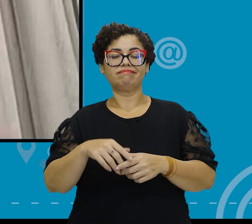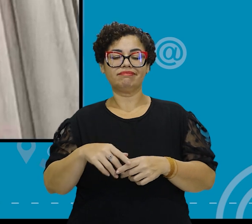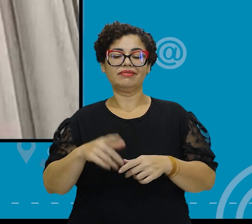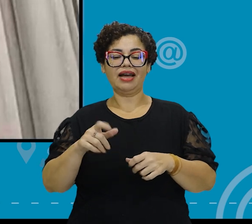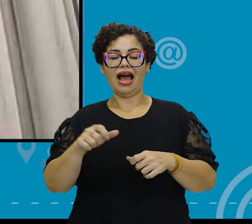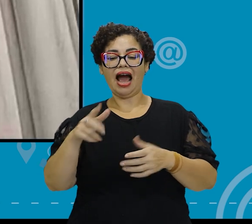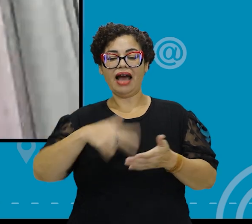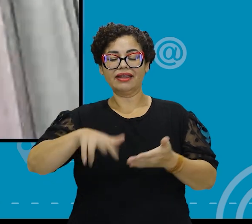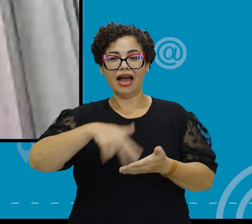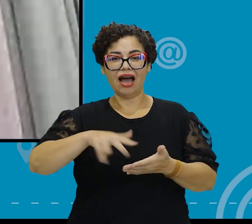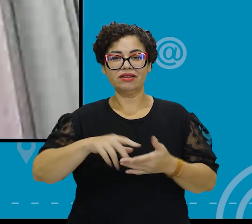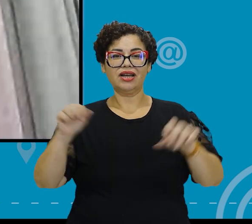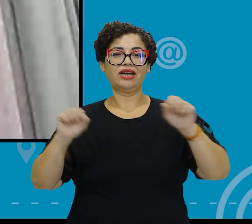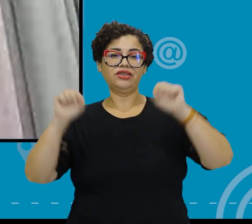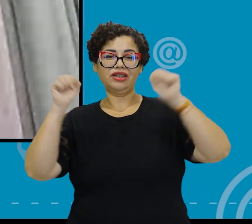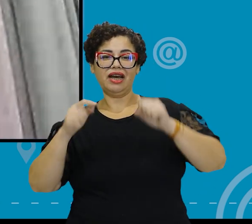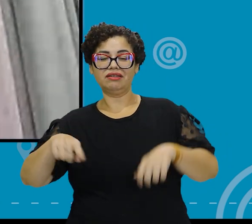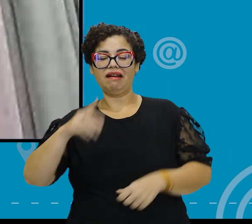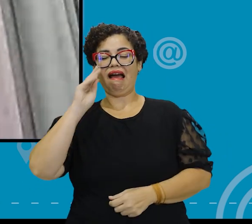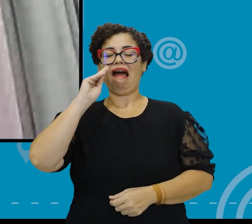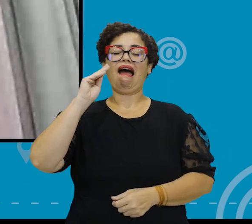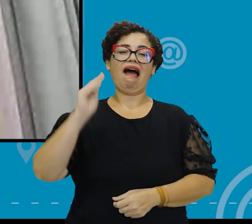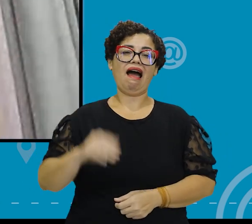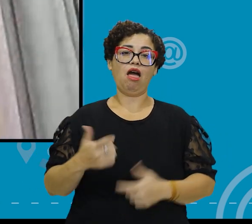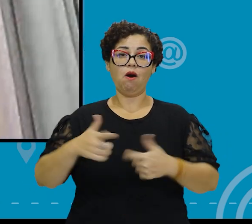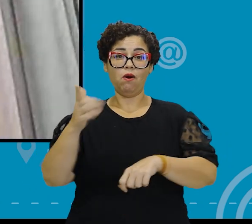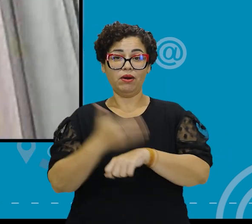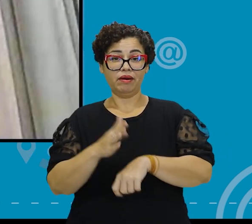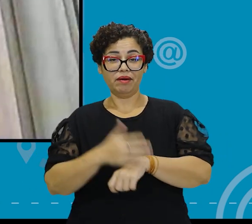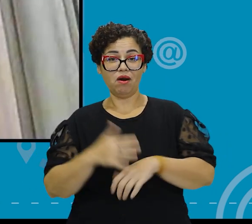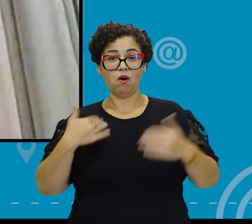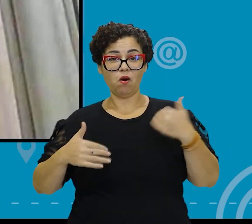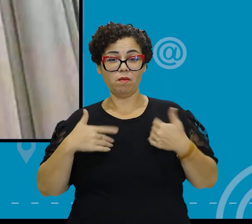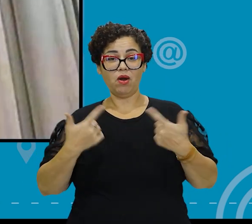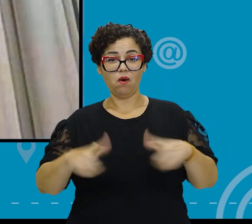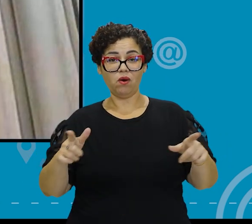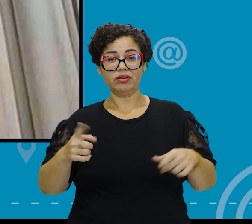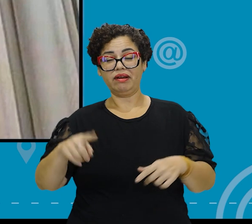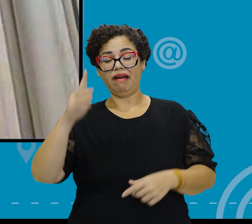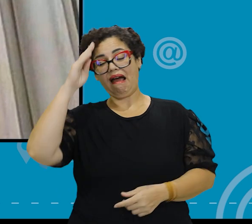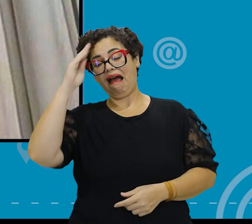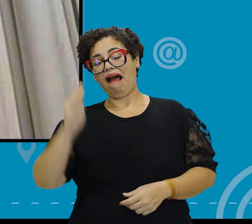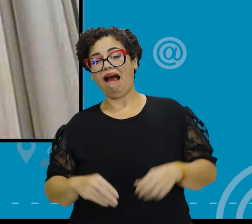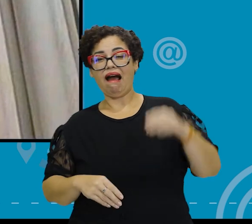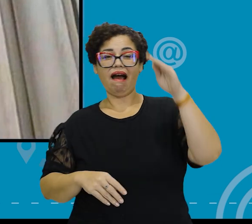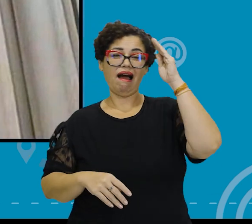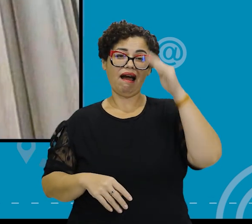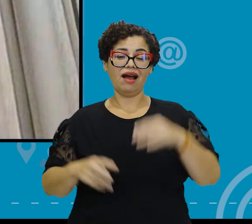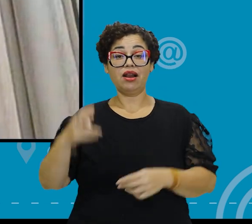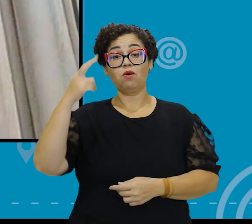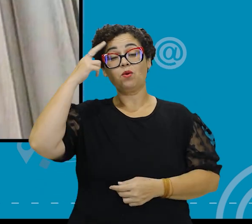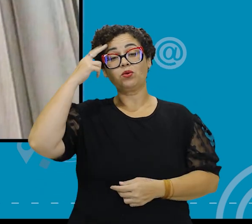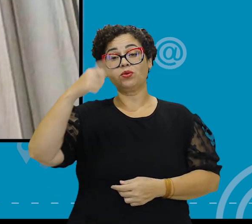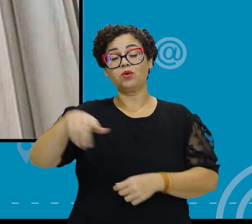aula é dança, a aula é ginástica, a aula é uma outra prática corporal, já existe a